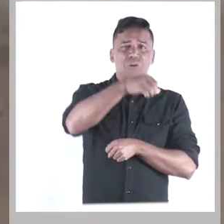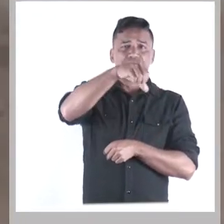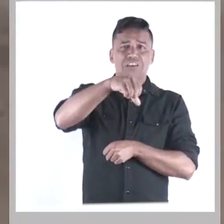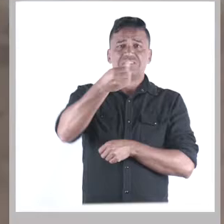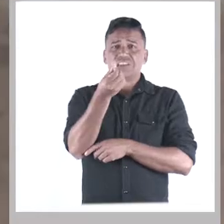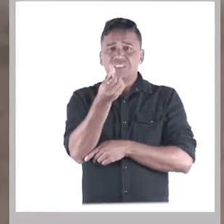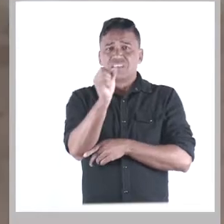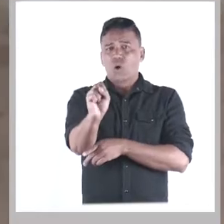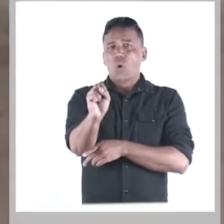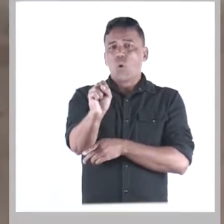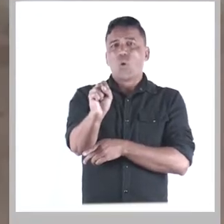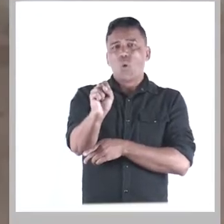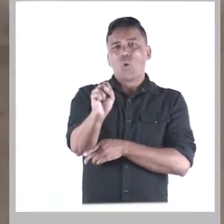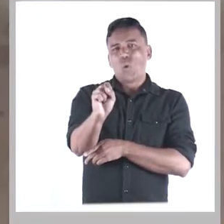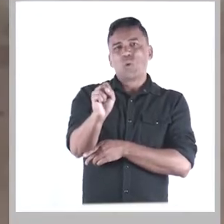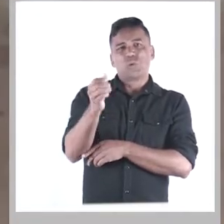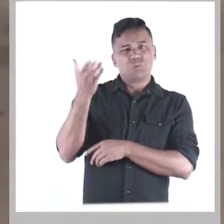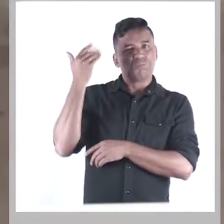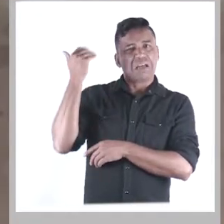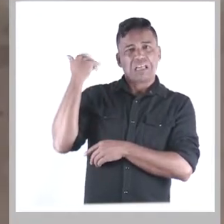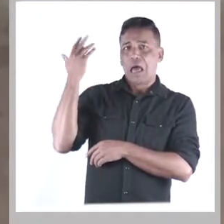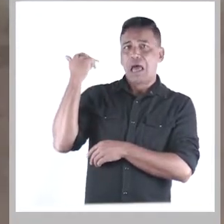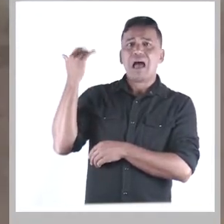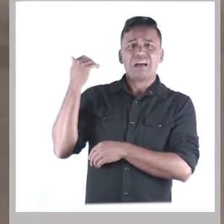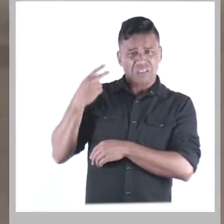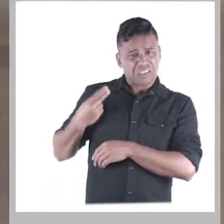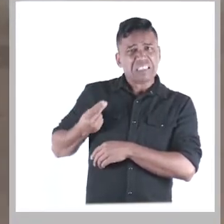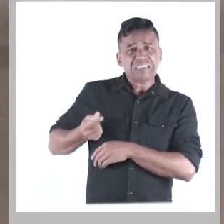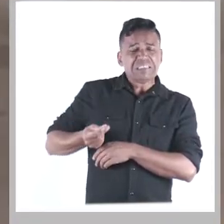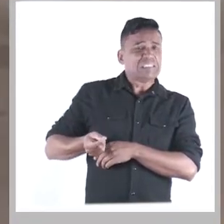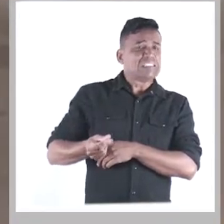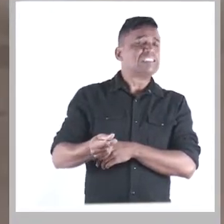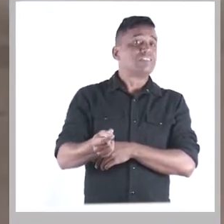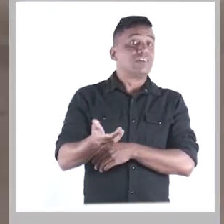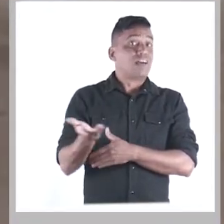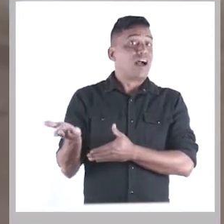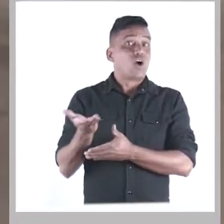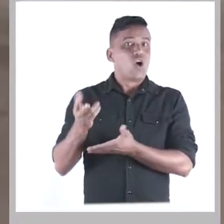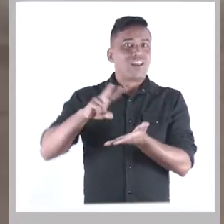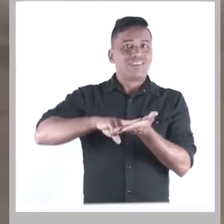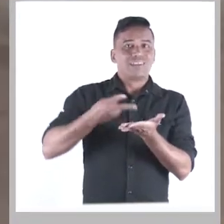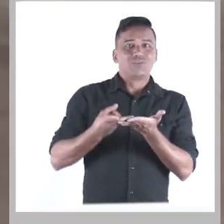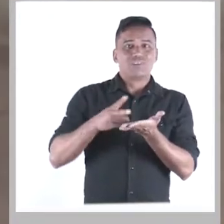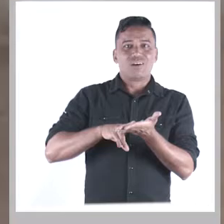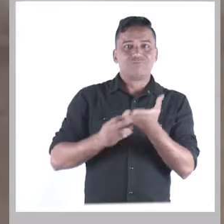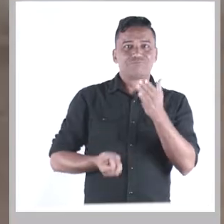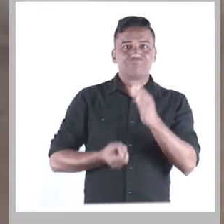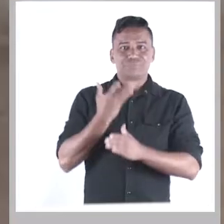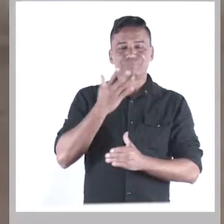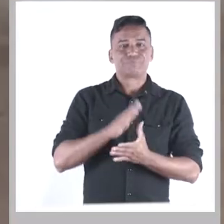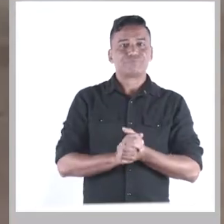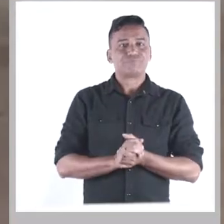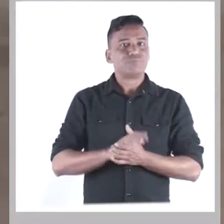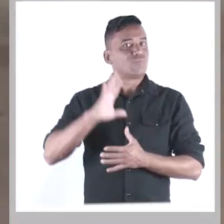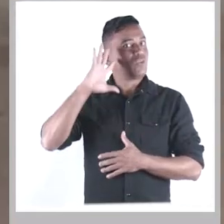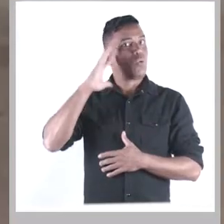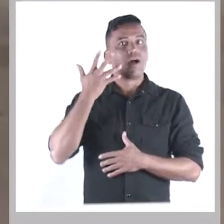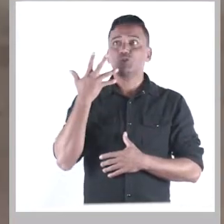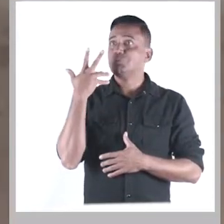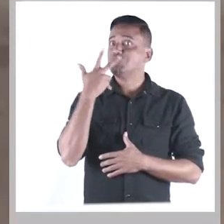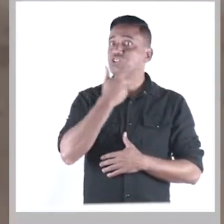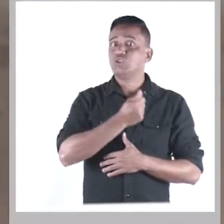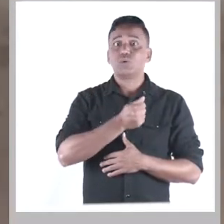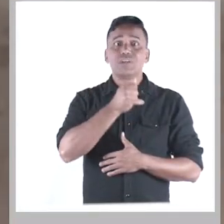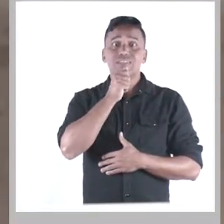se eu não estou enganada. A gente está sempre muito atrasada. Acho que é 68 mesmo, quer dizer, tem um tempo, né? E agora que tem essa tradução. Mas eu